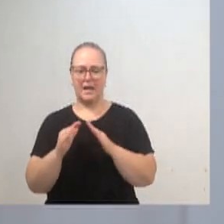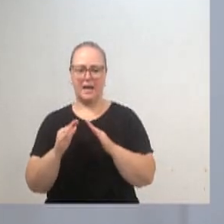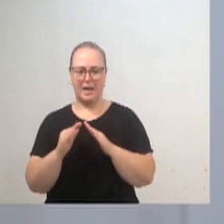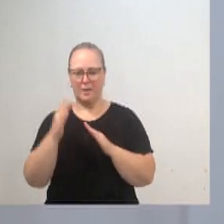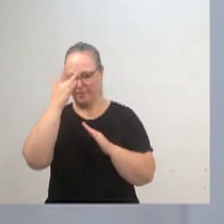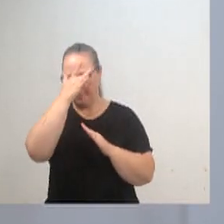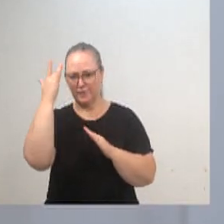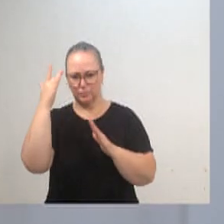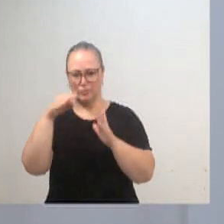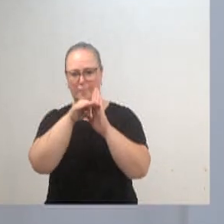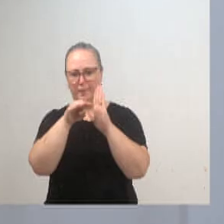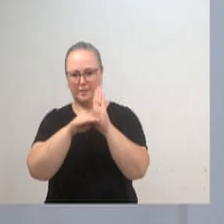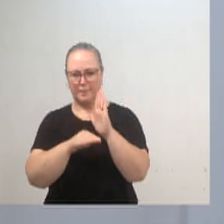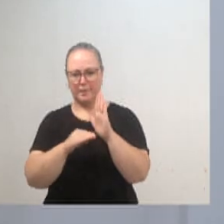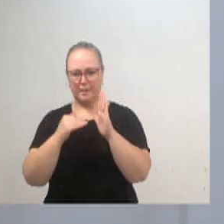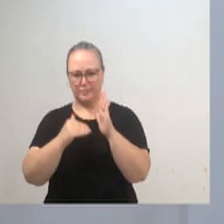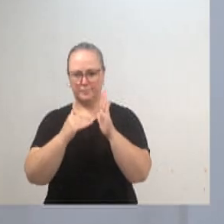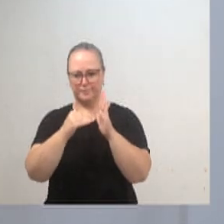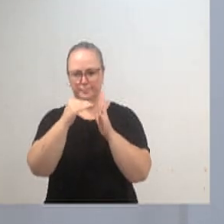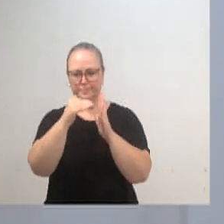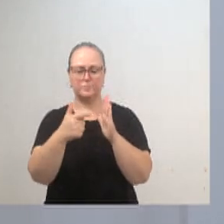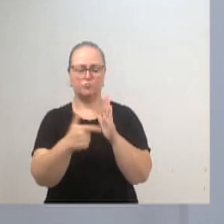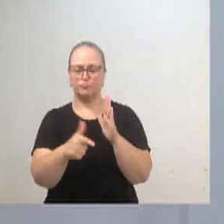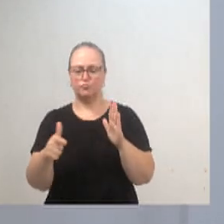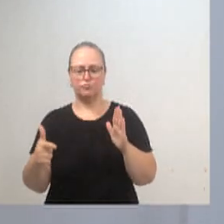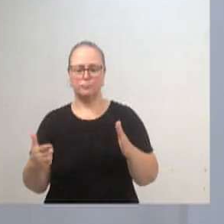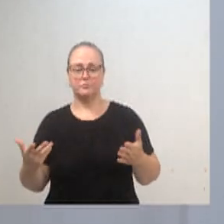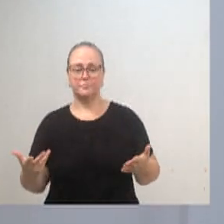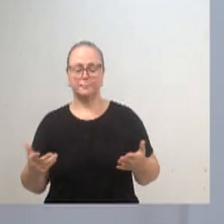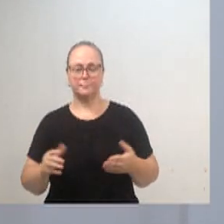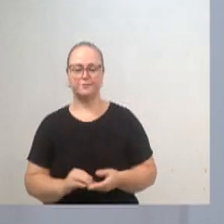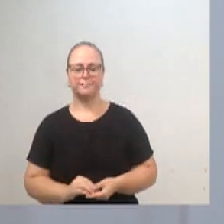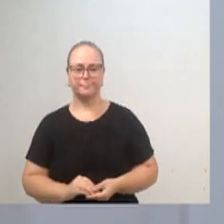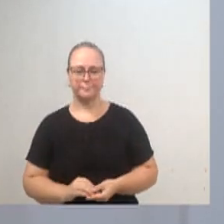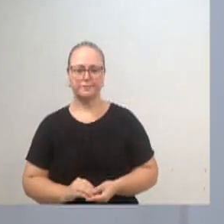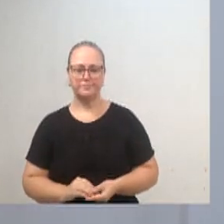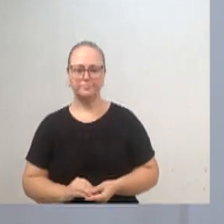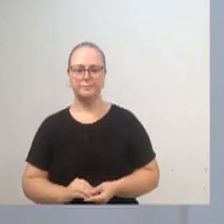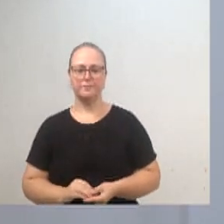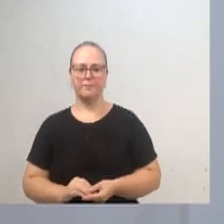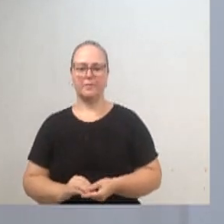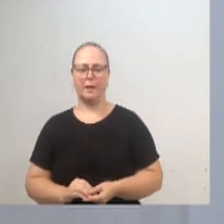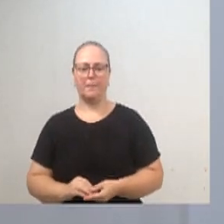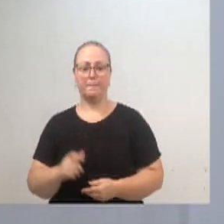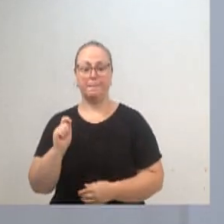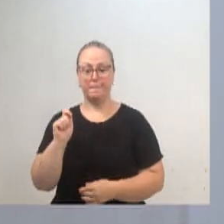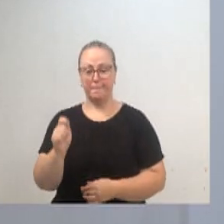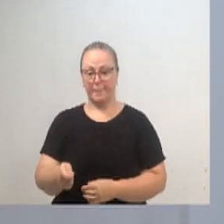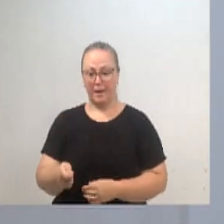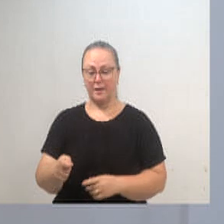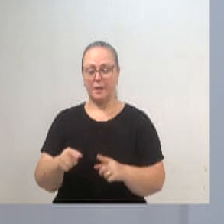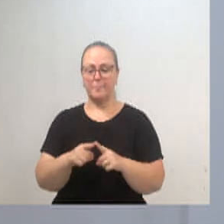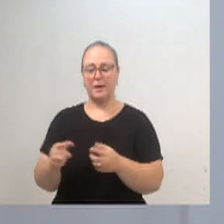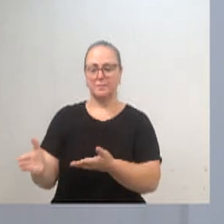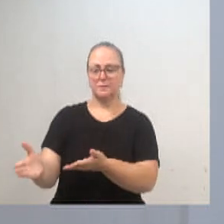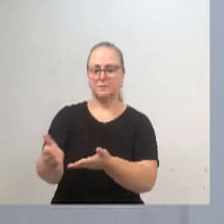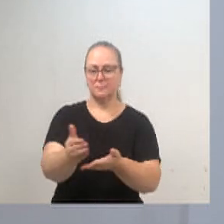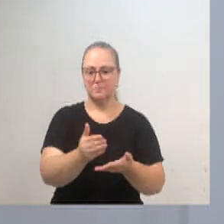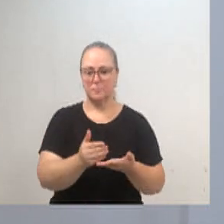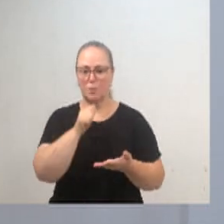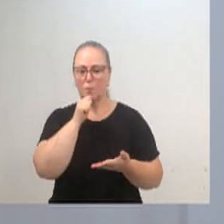para, por gravidade, levar isso para cima, não foi feito. Ou seja, estão pagando o esgoto, e o esgoto não está sendo coletado, o condomínio